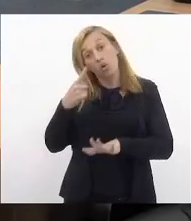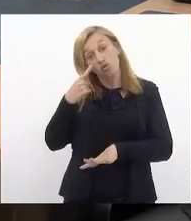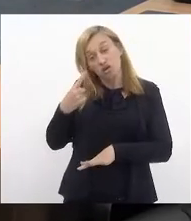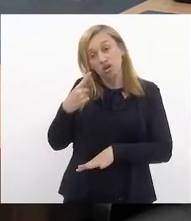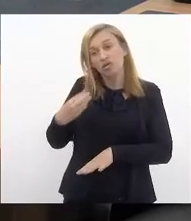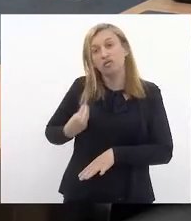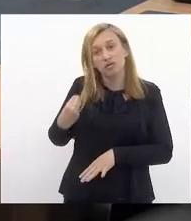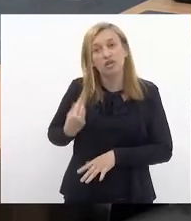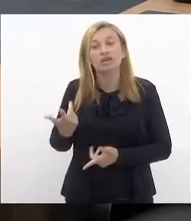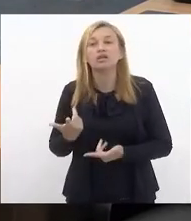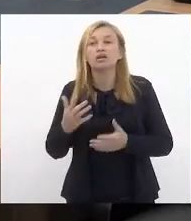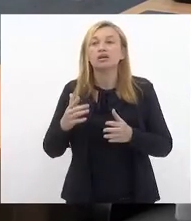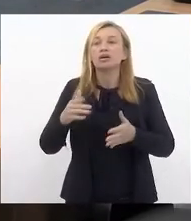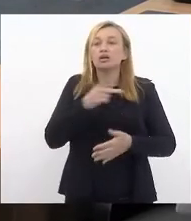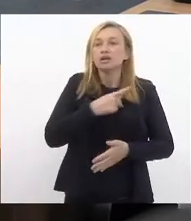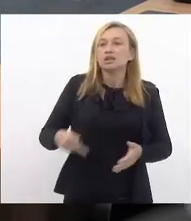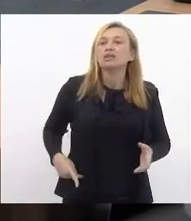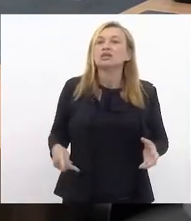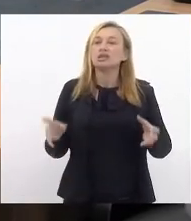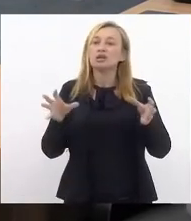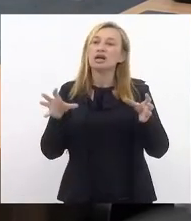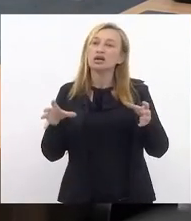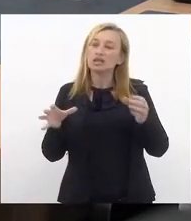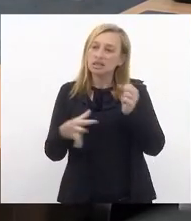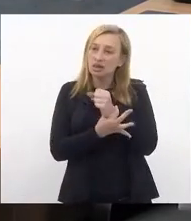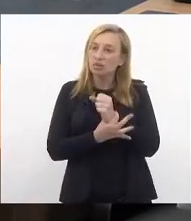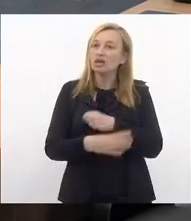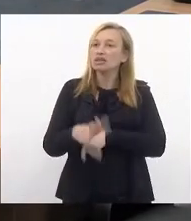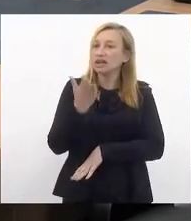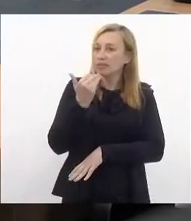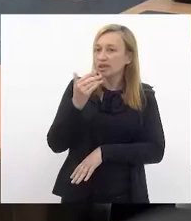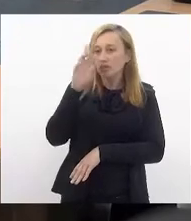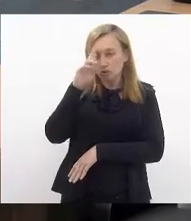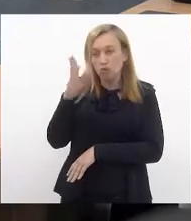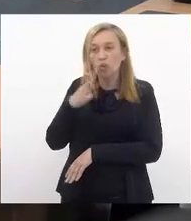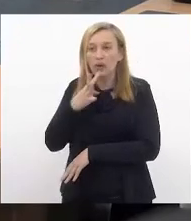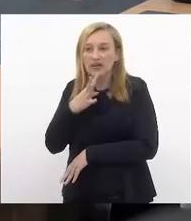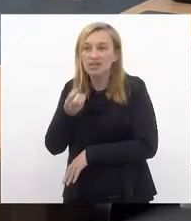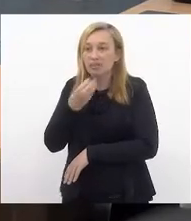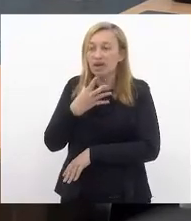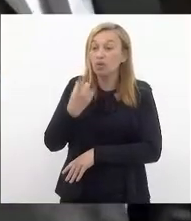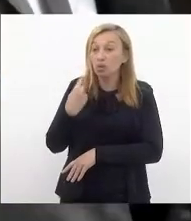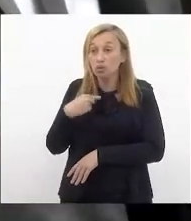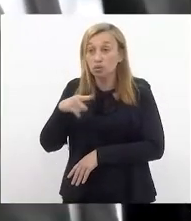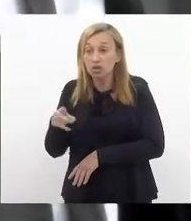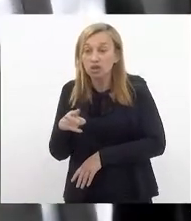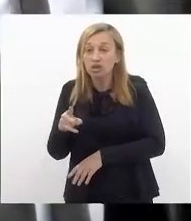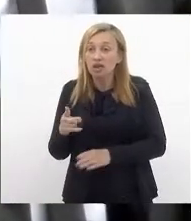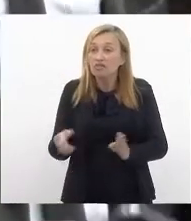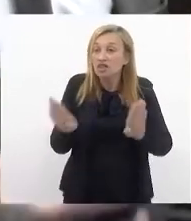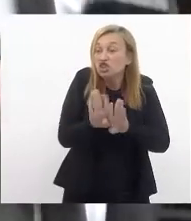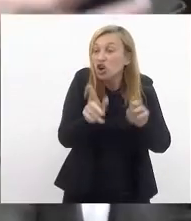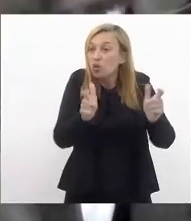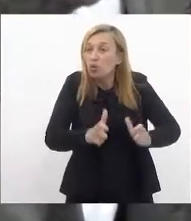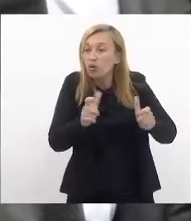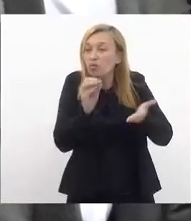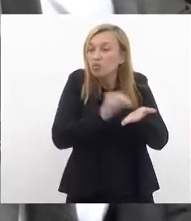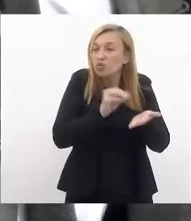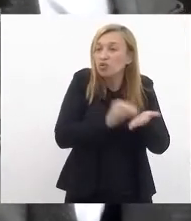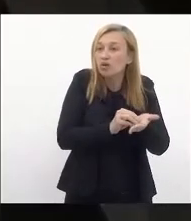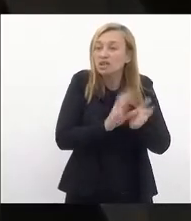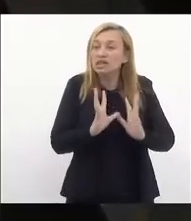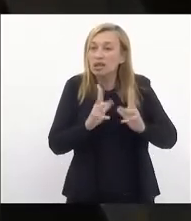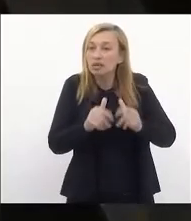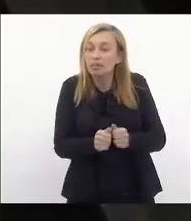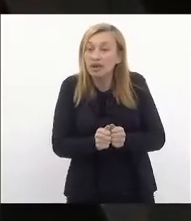fui presidente da comissão de segurança alimentar vossa excelência sabe perfeitamente quando a vai fechar o estabelecimento por falta de higiene